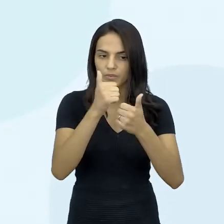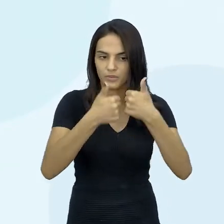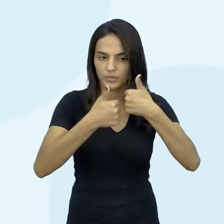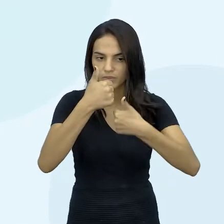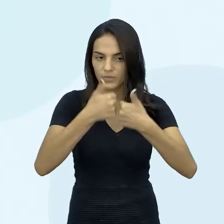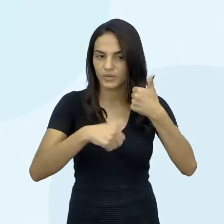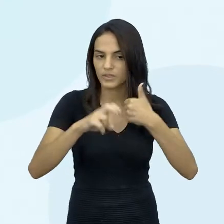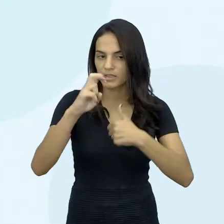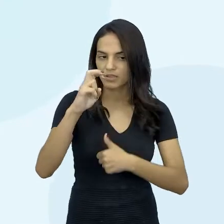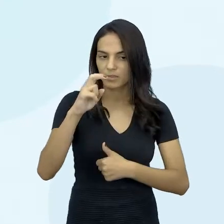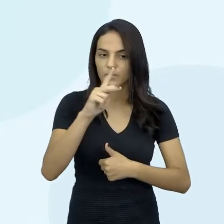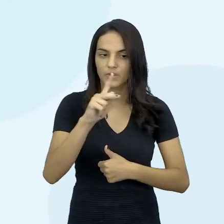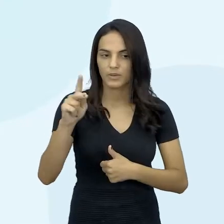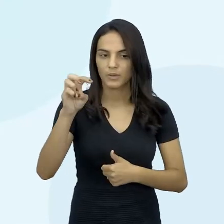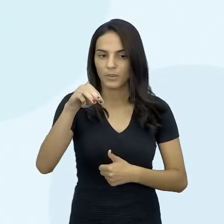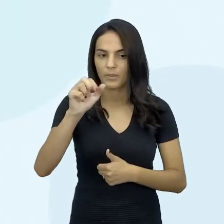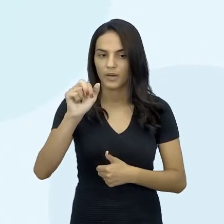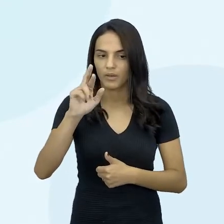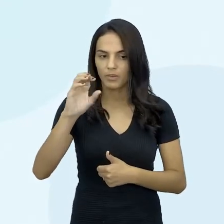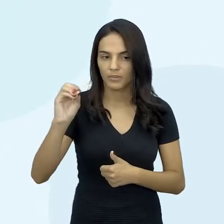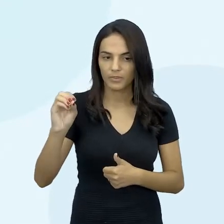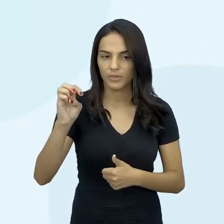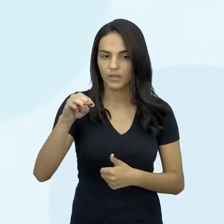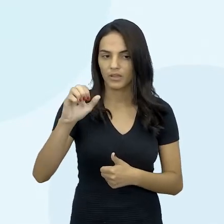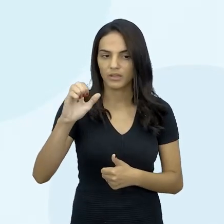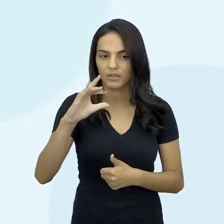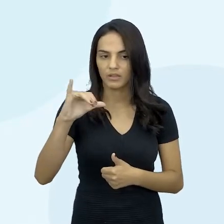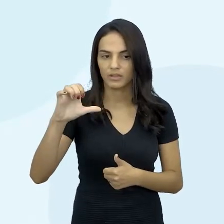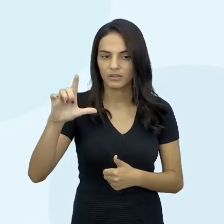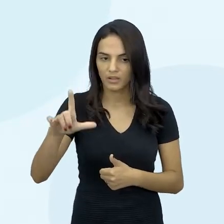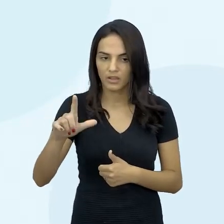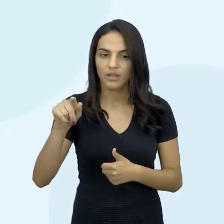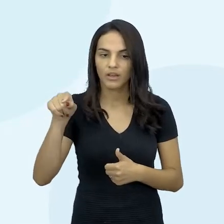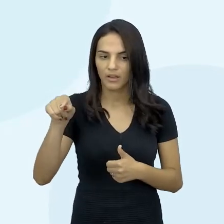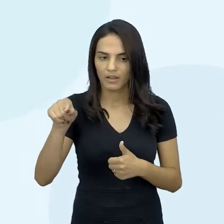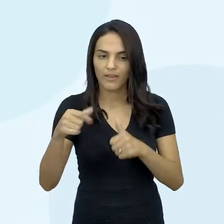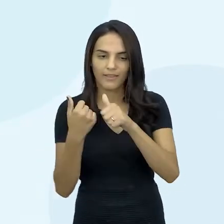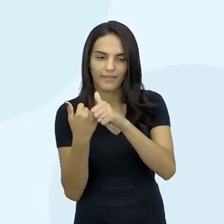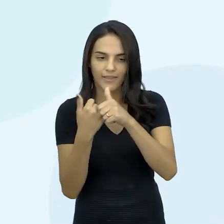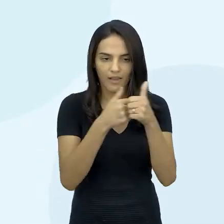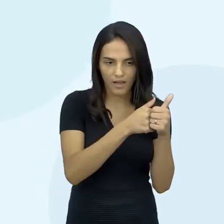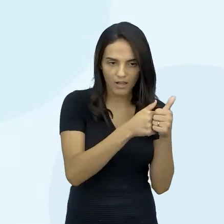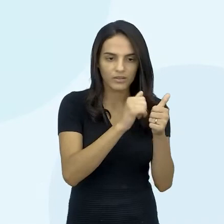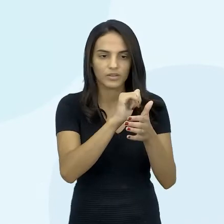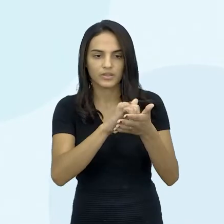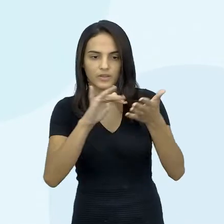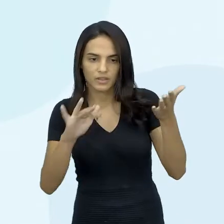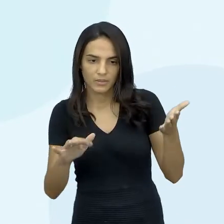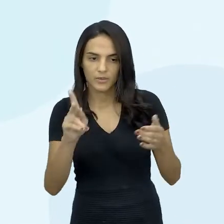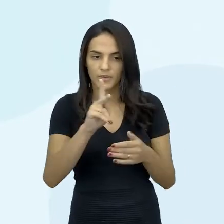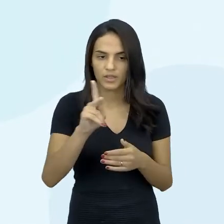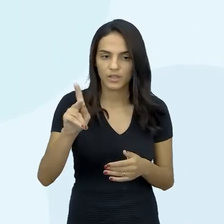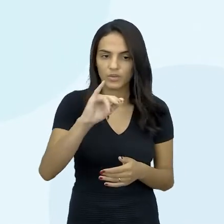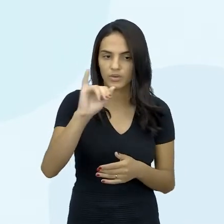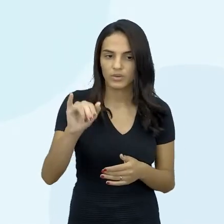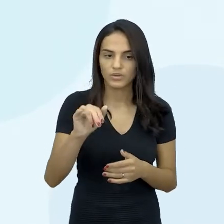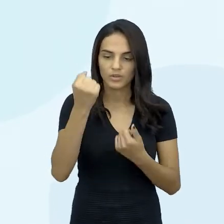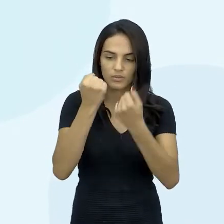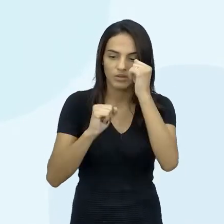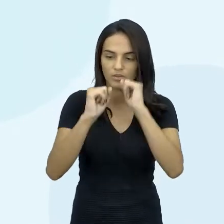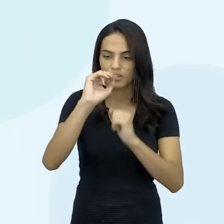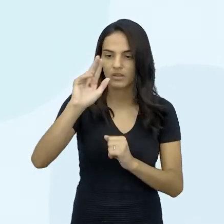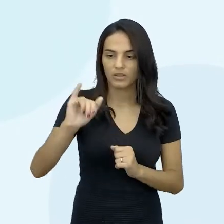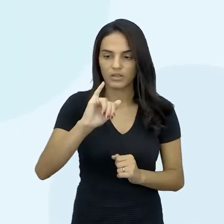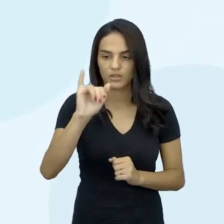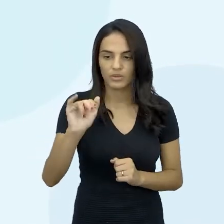de 5, o professor Mauro Maciel é guiado em atividade pela professora de Educação